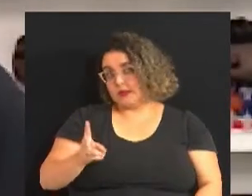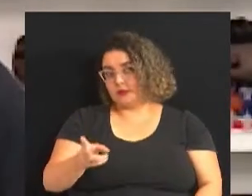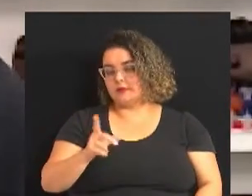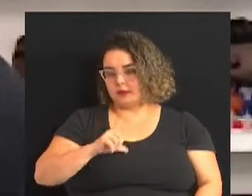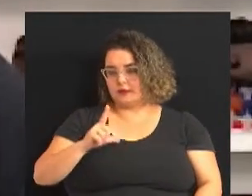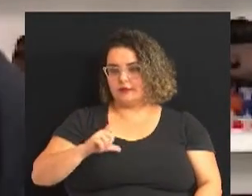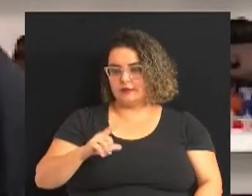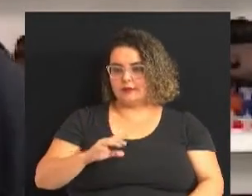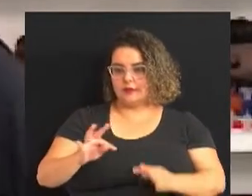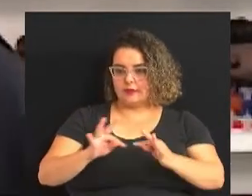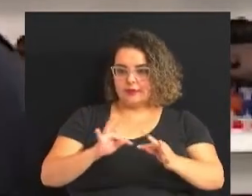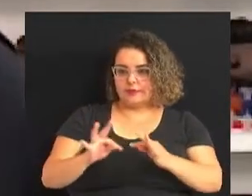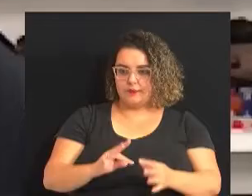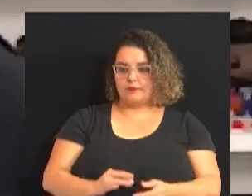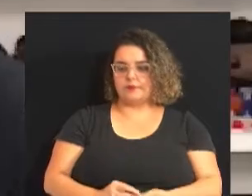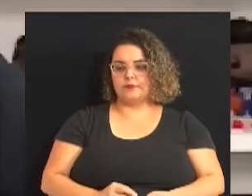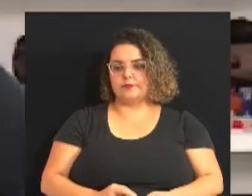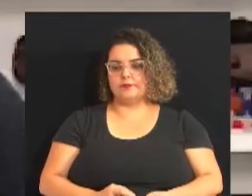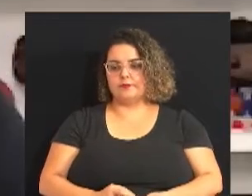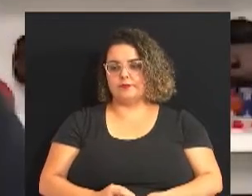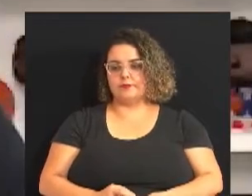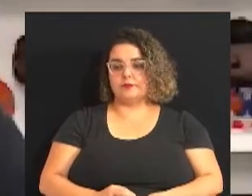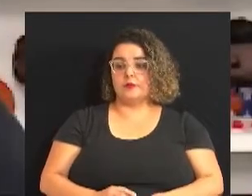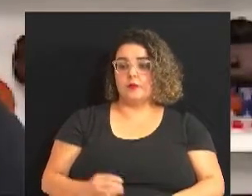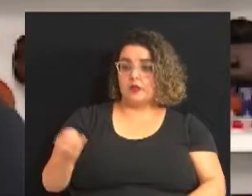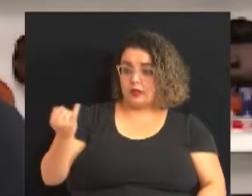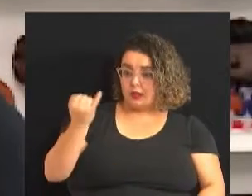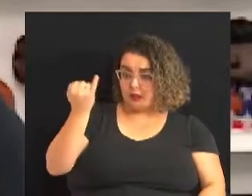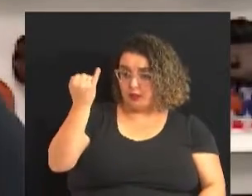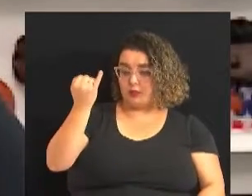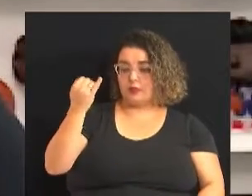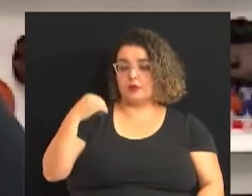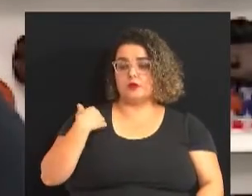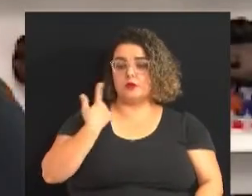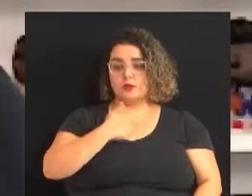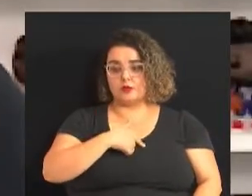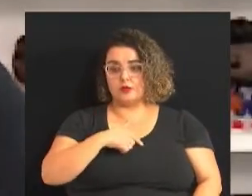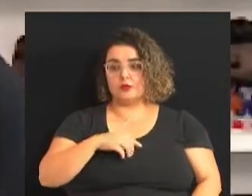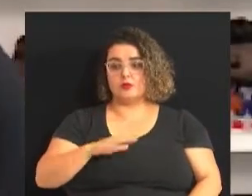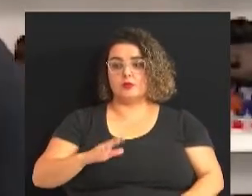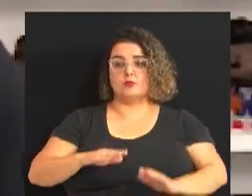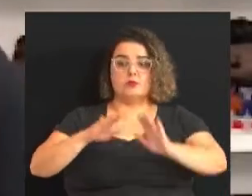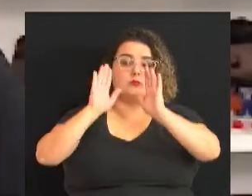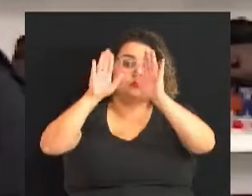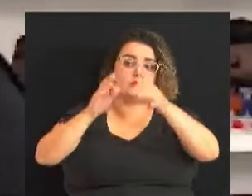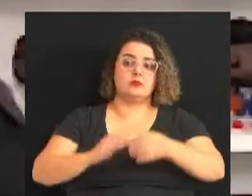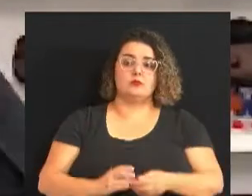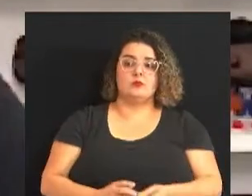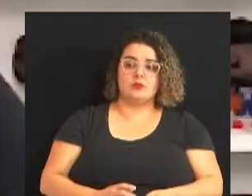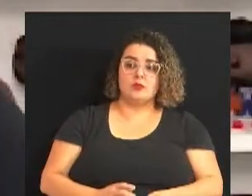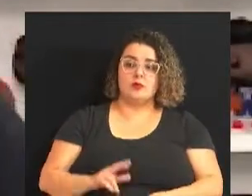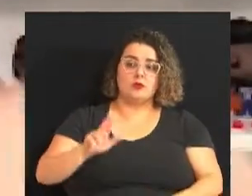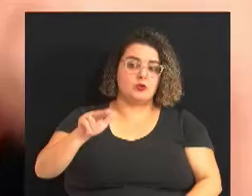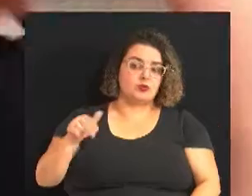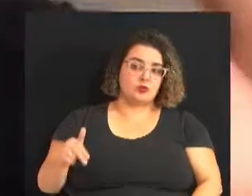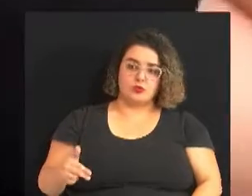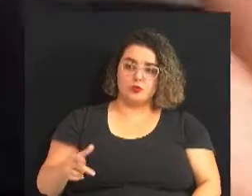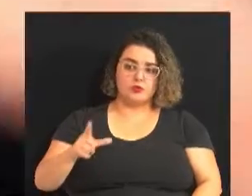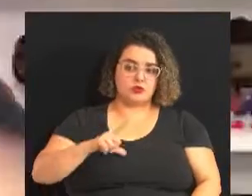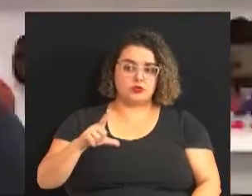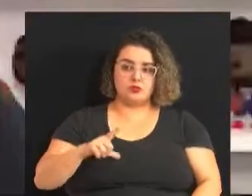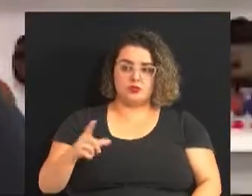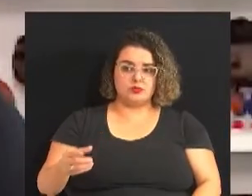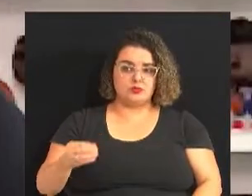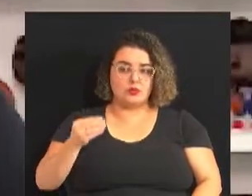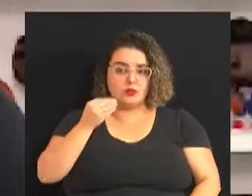alguns técnicos importantes no nosso basquete que nunca tiveram oportunidade. A vida é muito disso